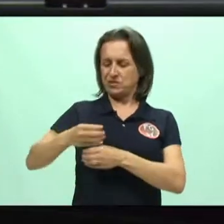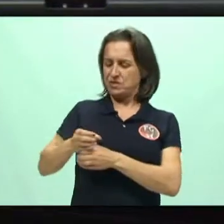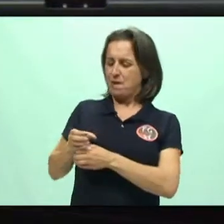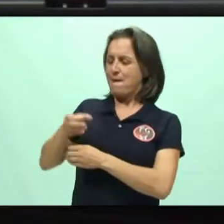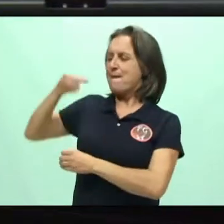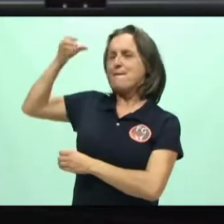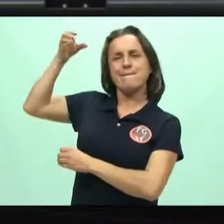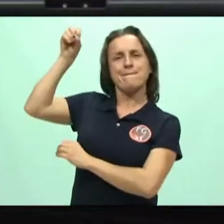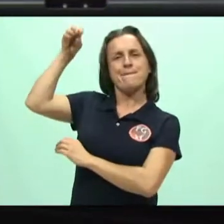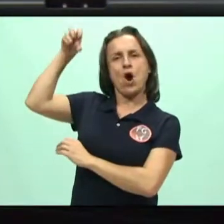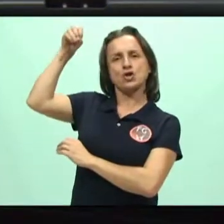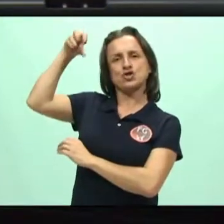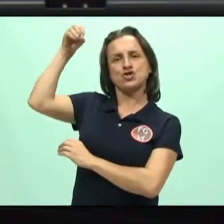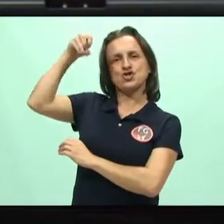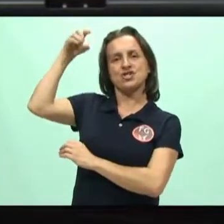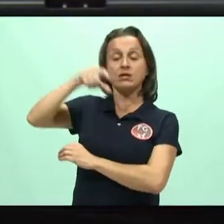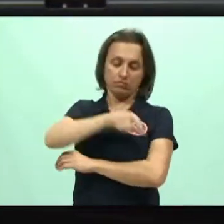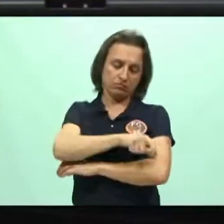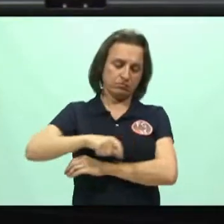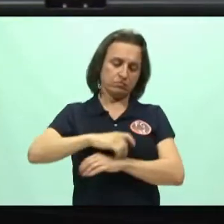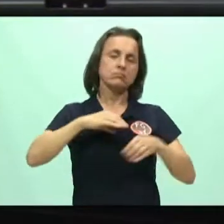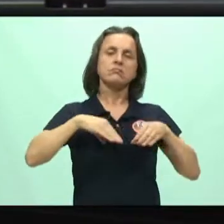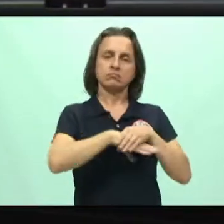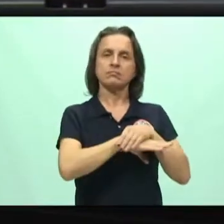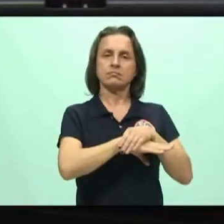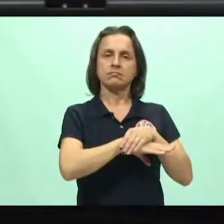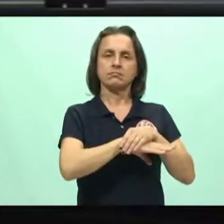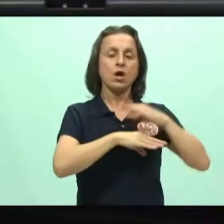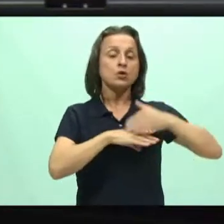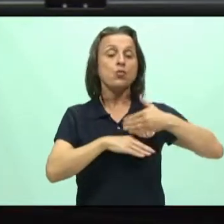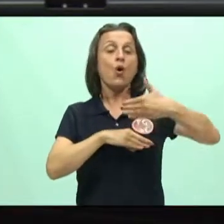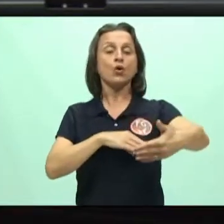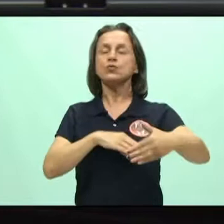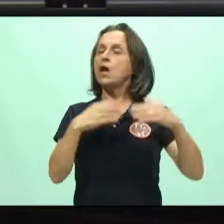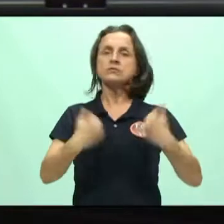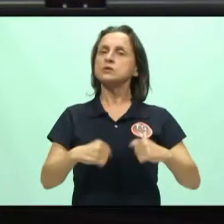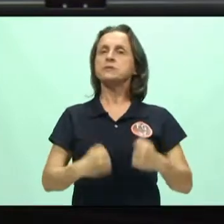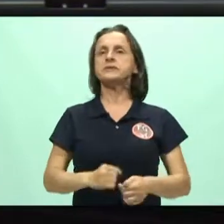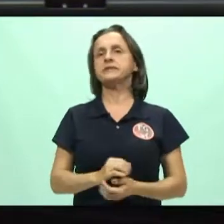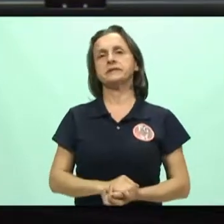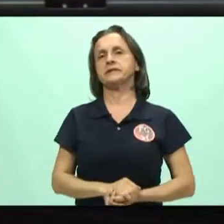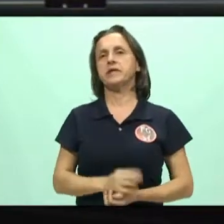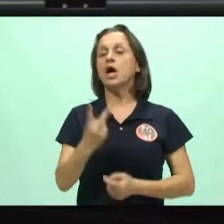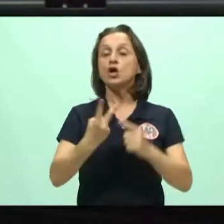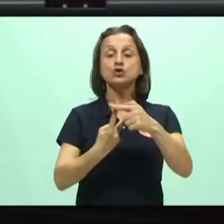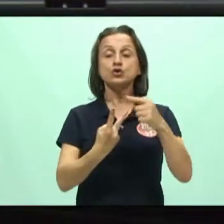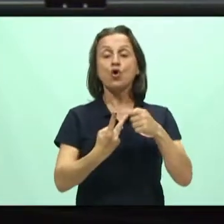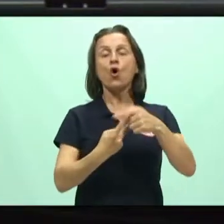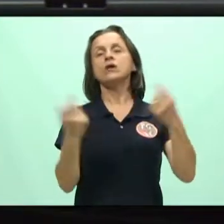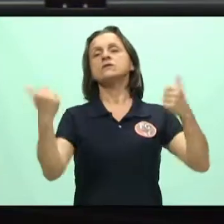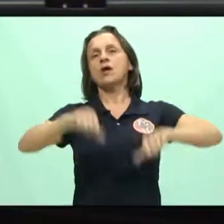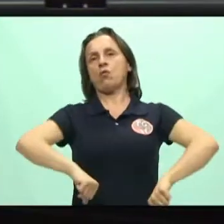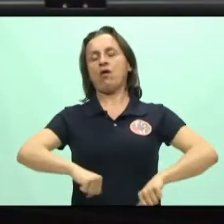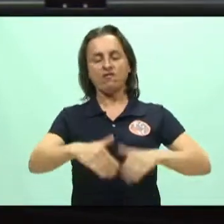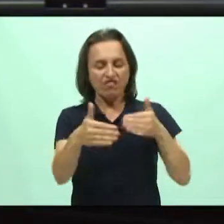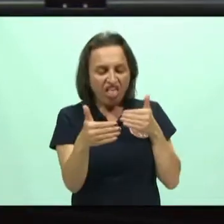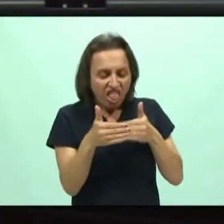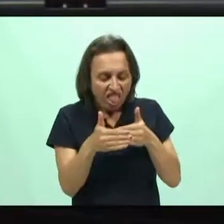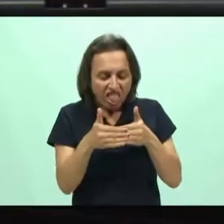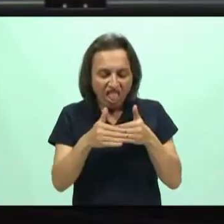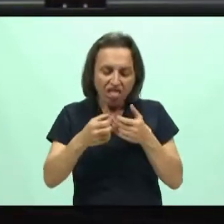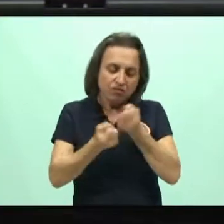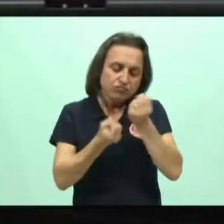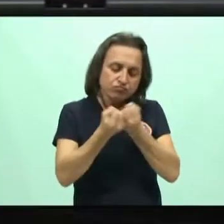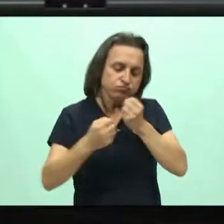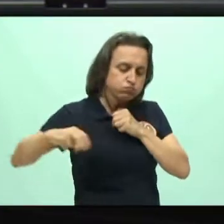o lado oposto Pinto meio fio de amarelo que é só botar uma bisnaga dentro do próprio cal e bota lá uma meia dúzia de